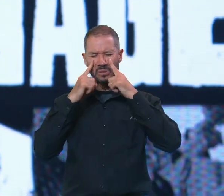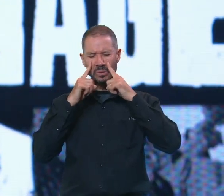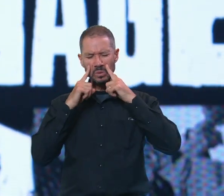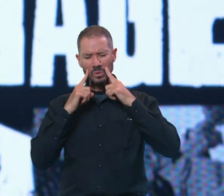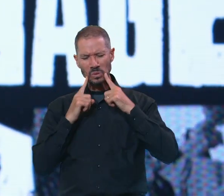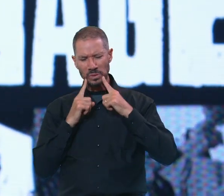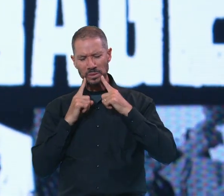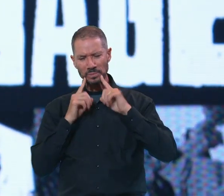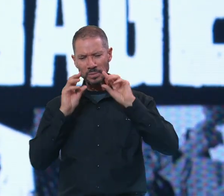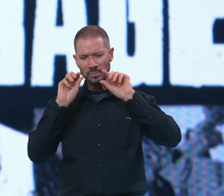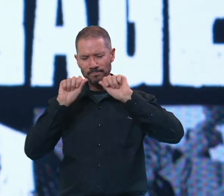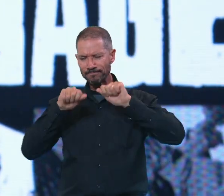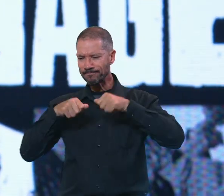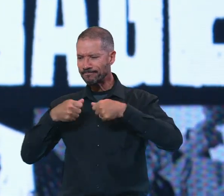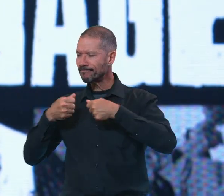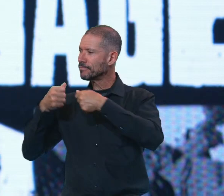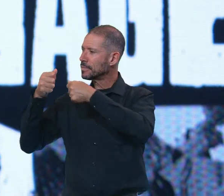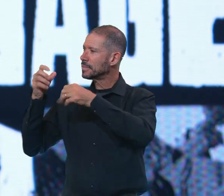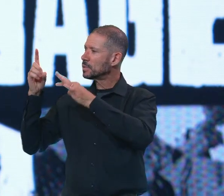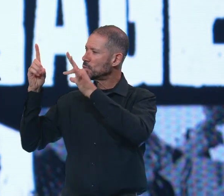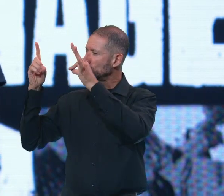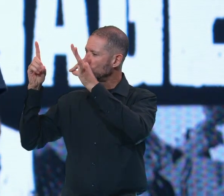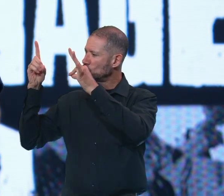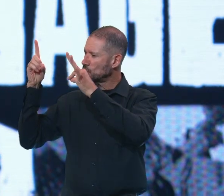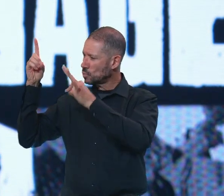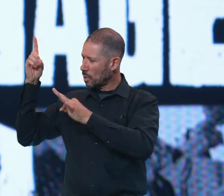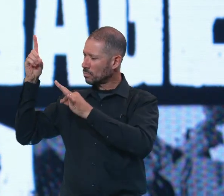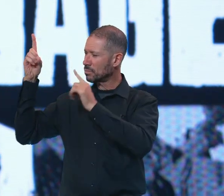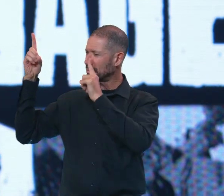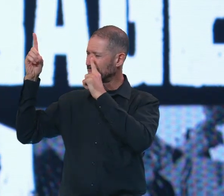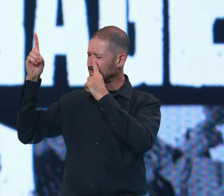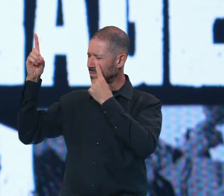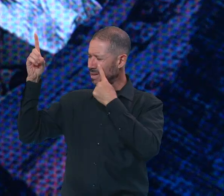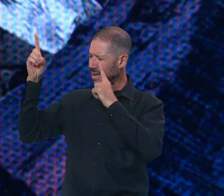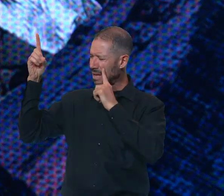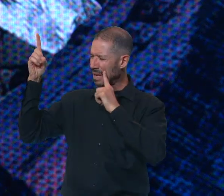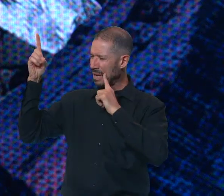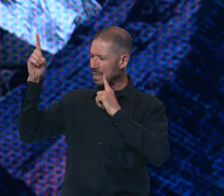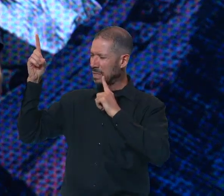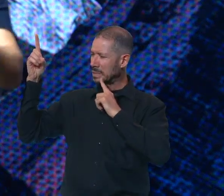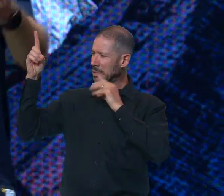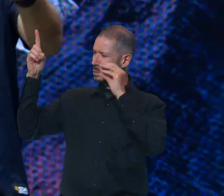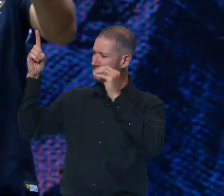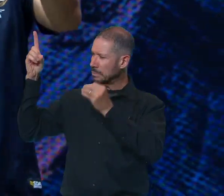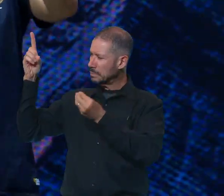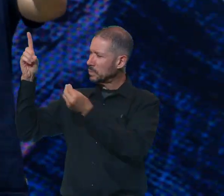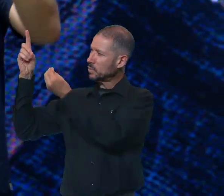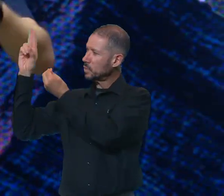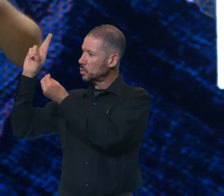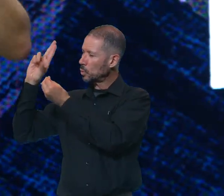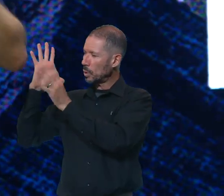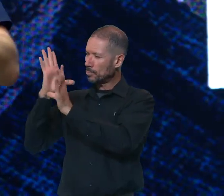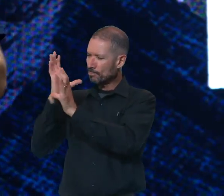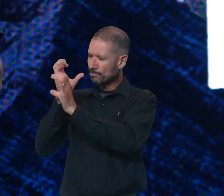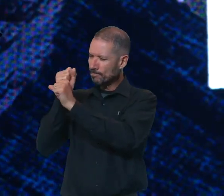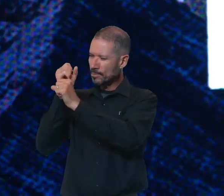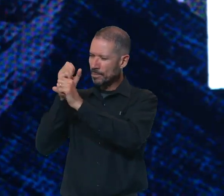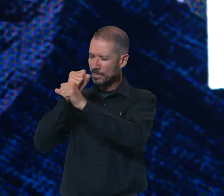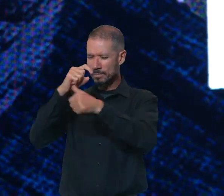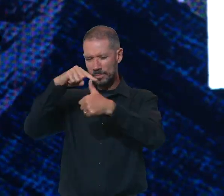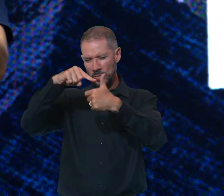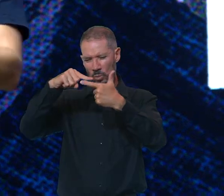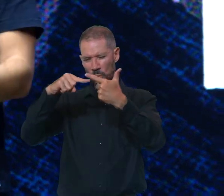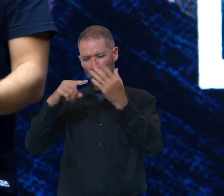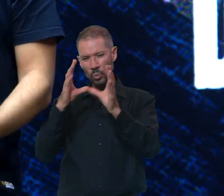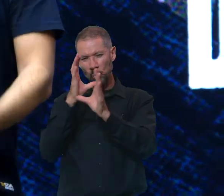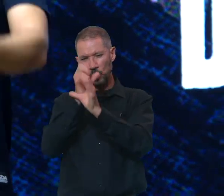que ser depositadas no lugar correto. E quando depositamos as nossas lágrimas no odre do Senhor, Ele contabiliza cada uma delas. E